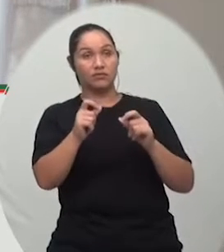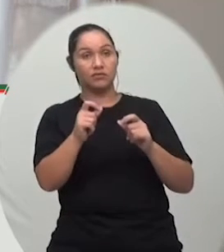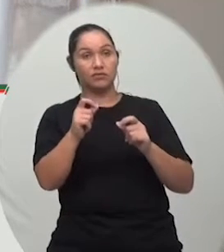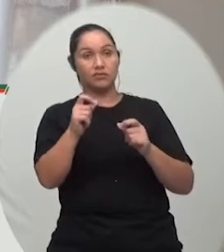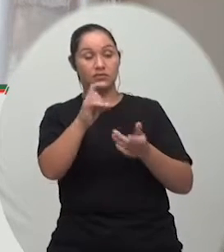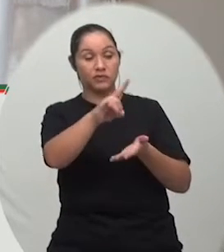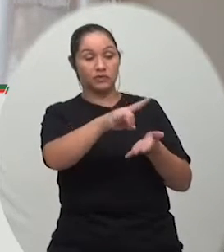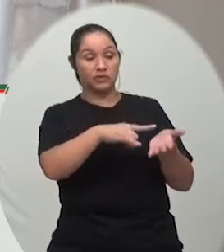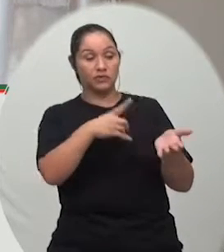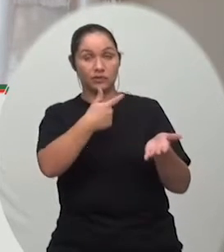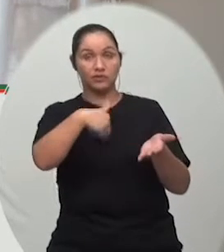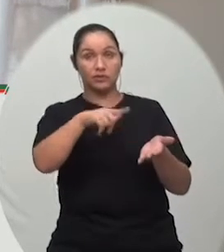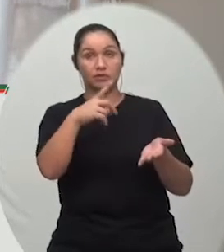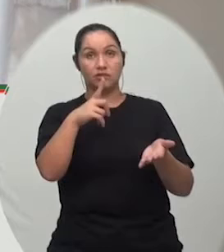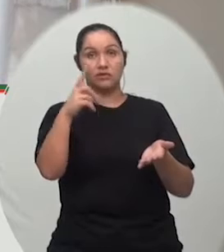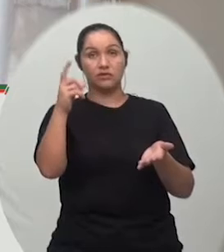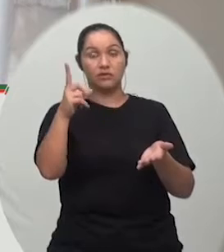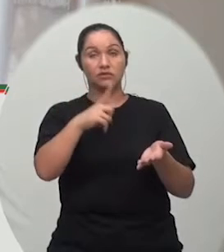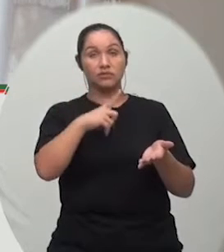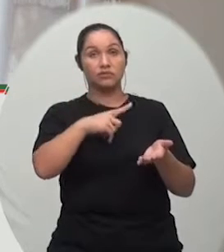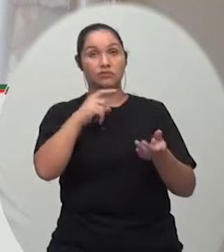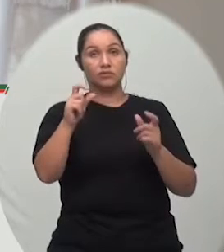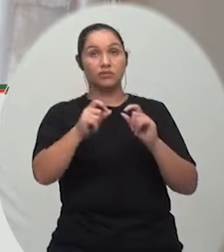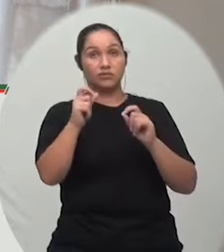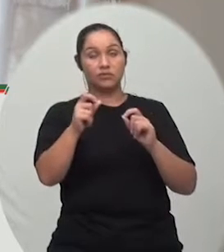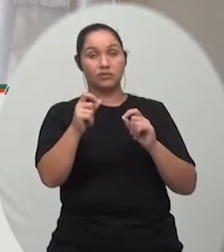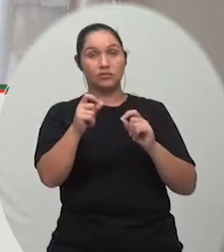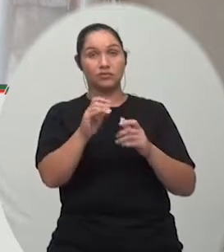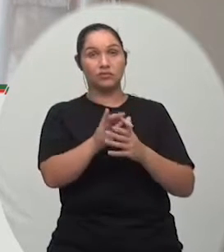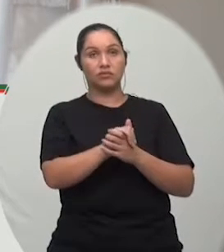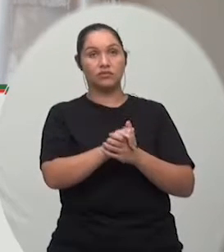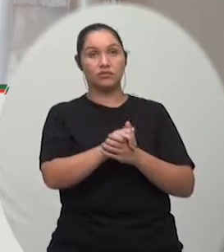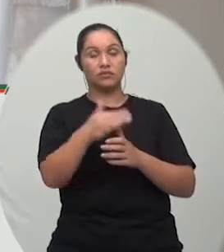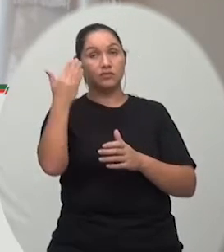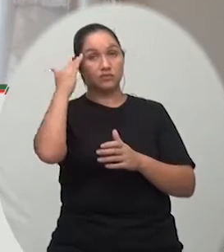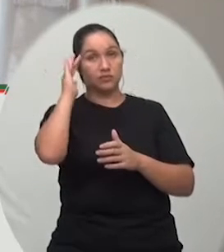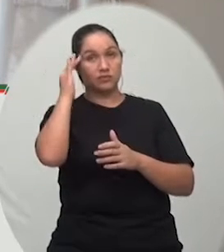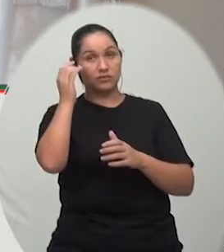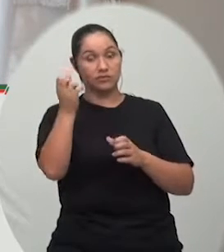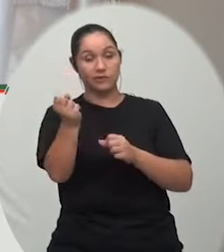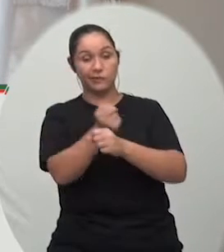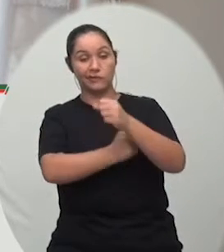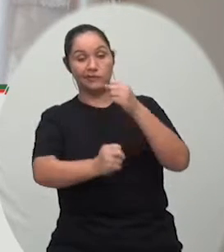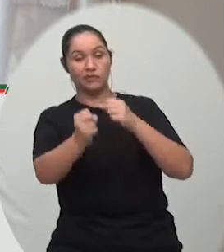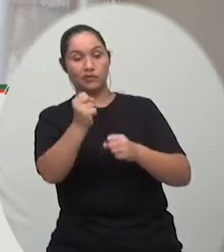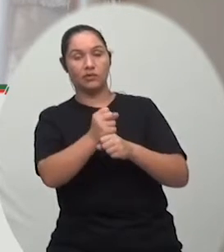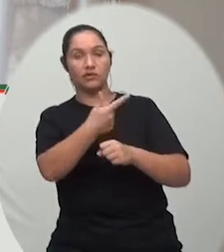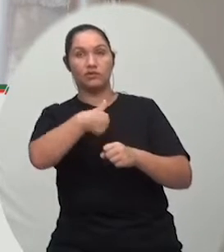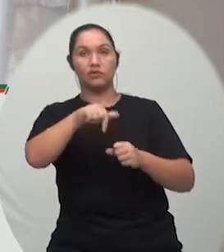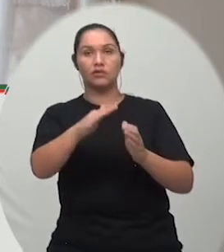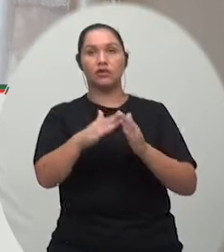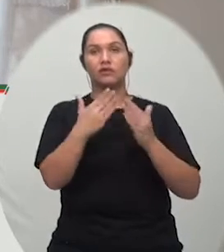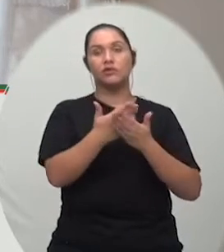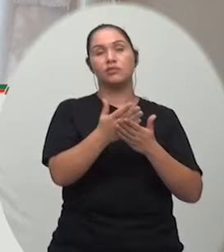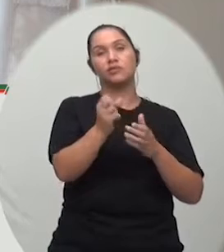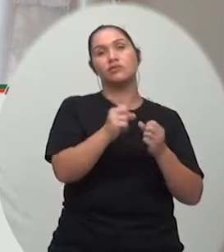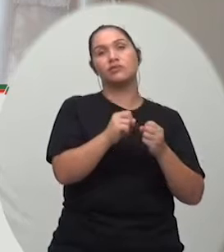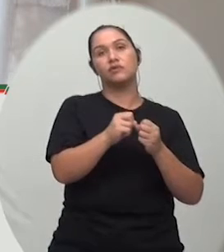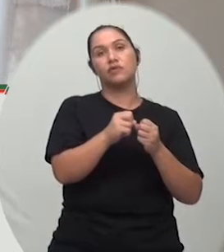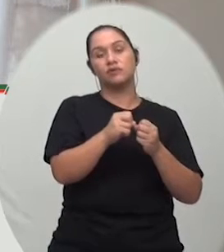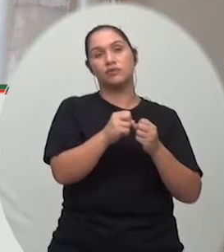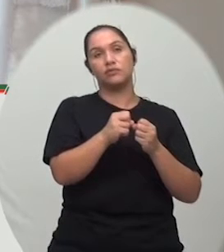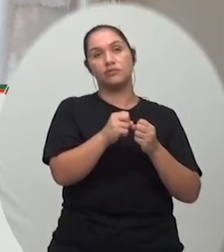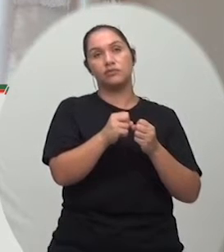para realmente a gente ter conhecimento, ciência. O ano passado eu já fiz um requerimento nesse sentido, eu quero ver como é que está, para fazer mais um